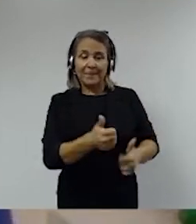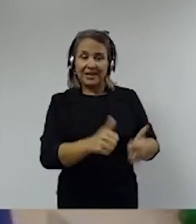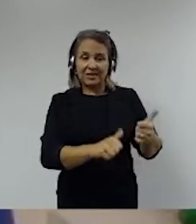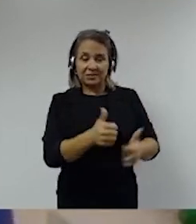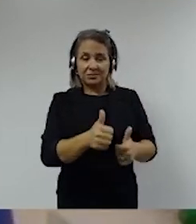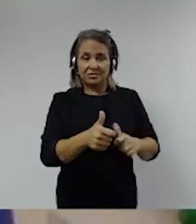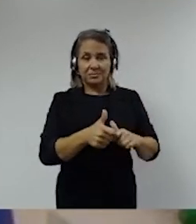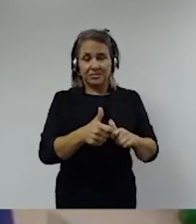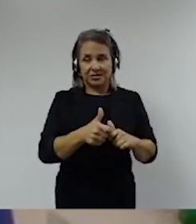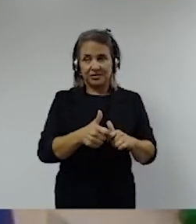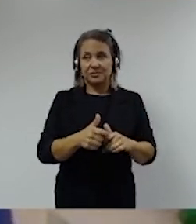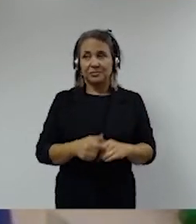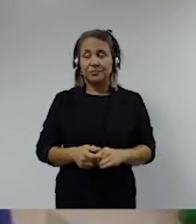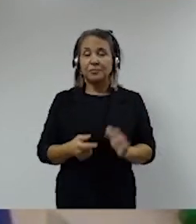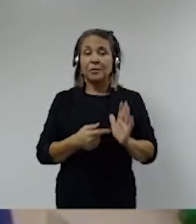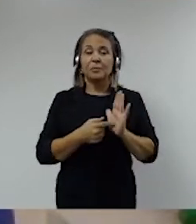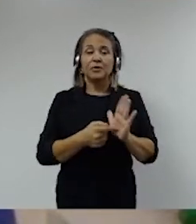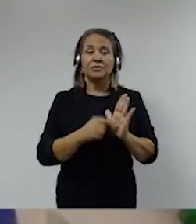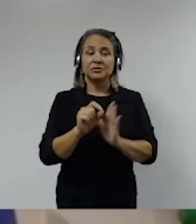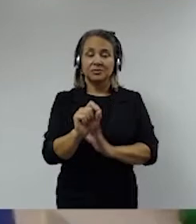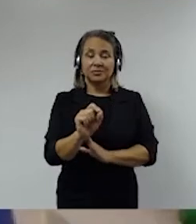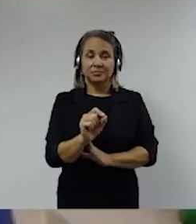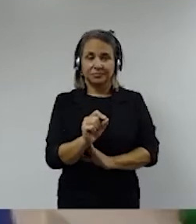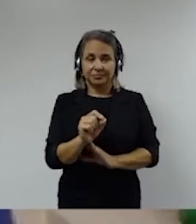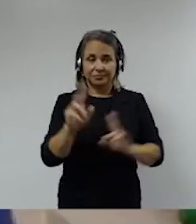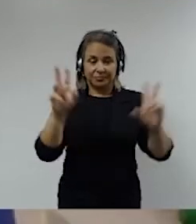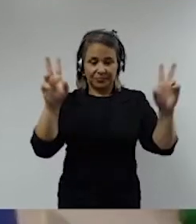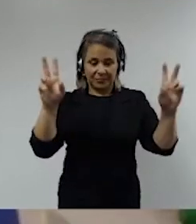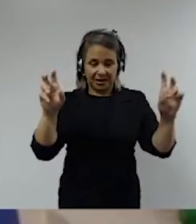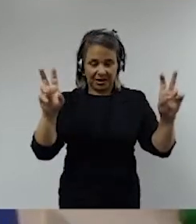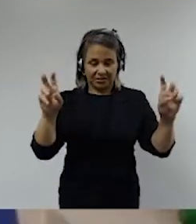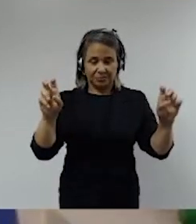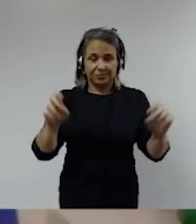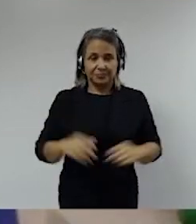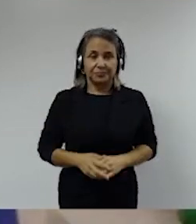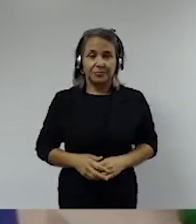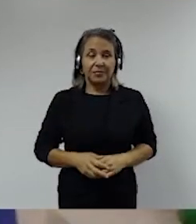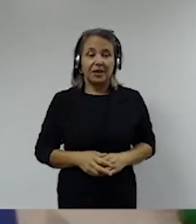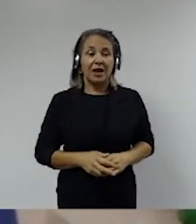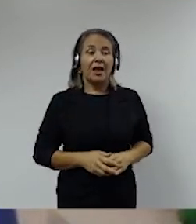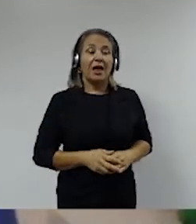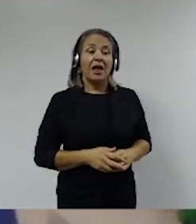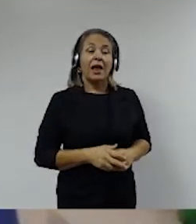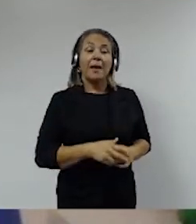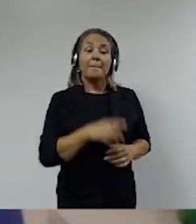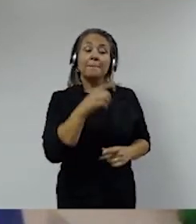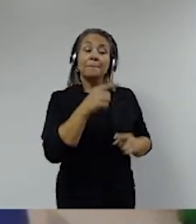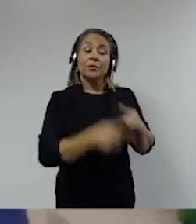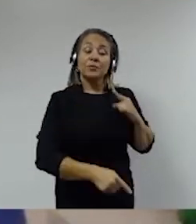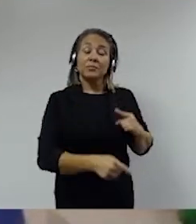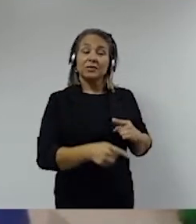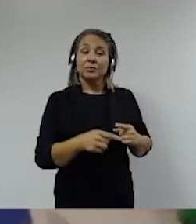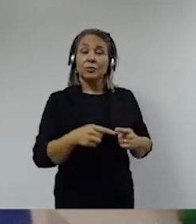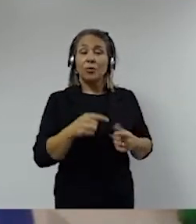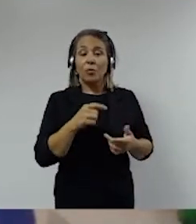do mesmo Código dispõe o seguinte, abre aspas, é vedado ao médico assinar laudos